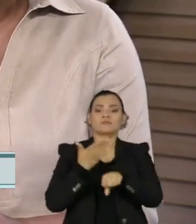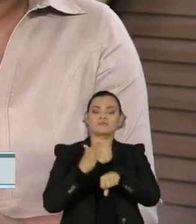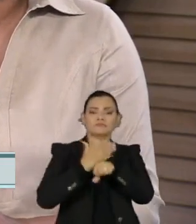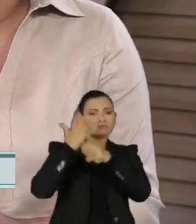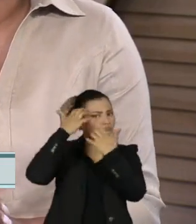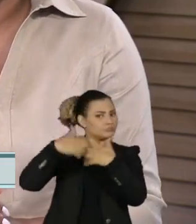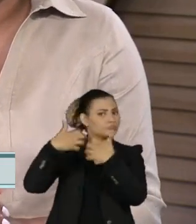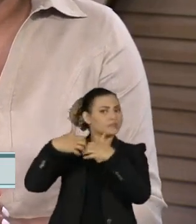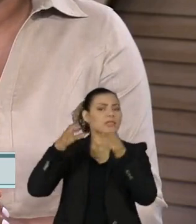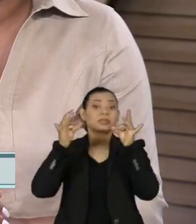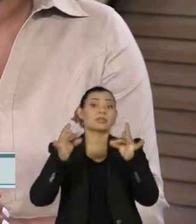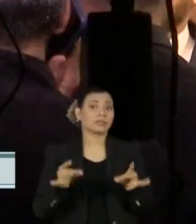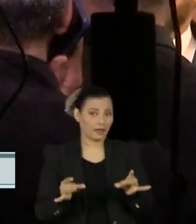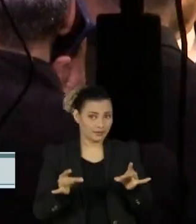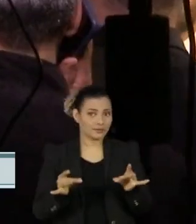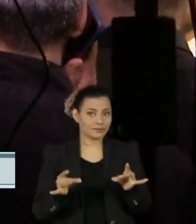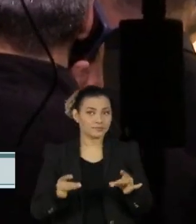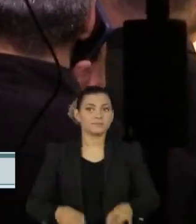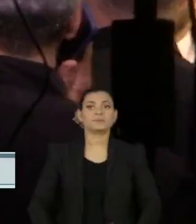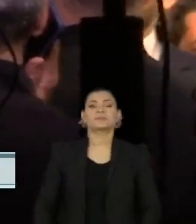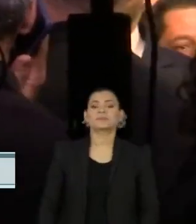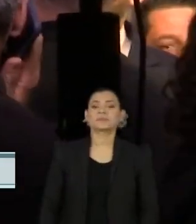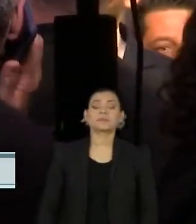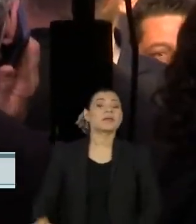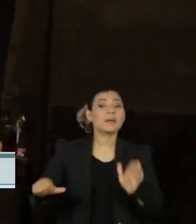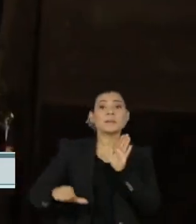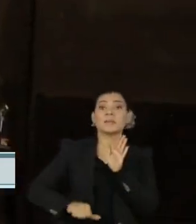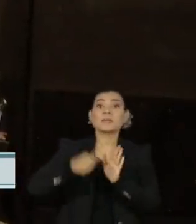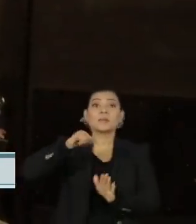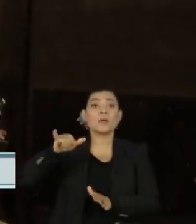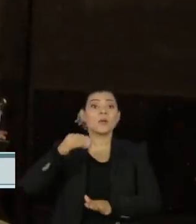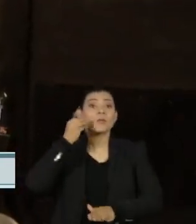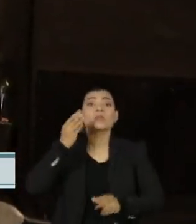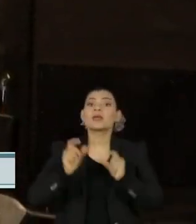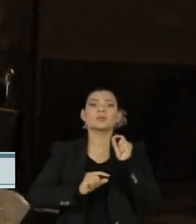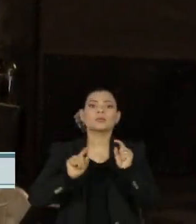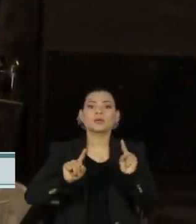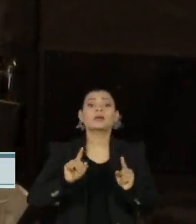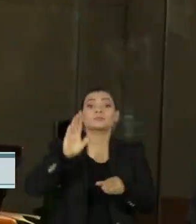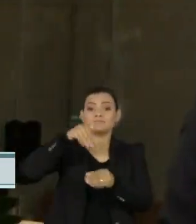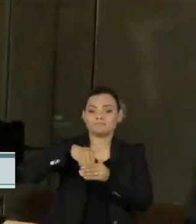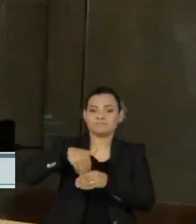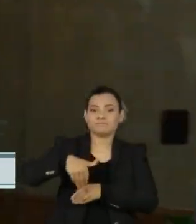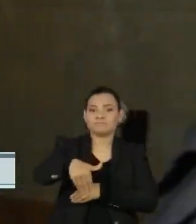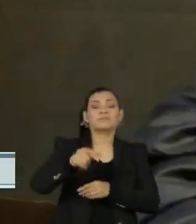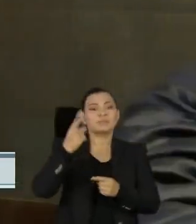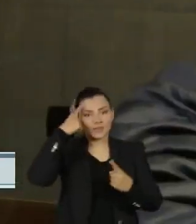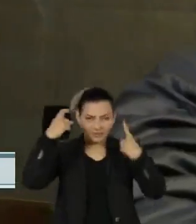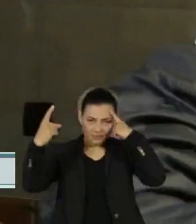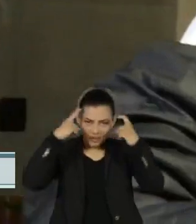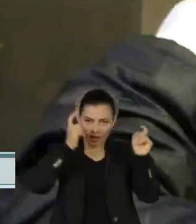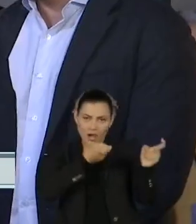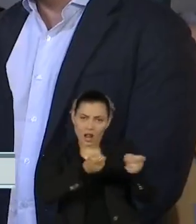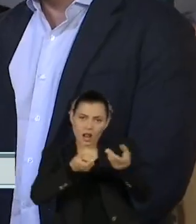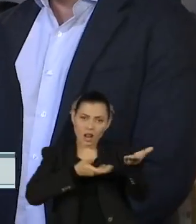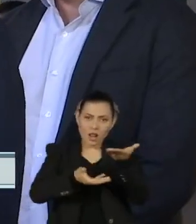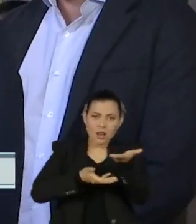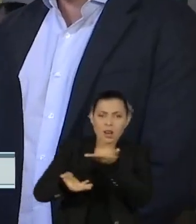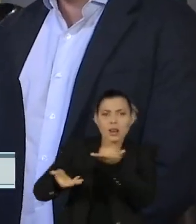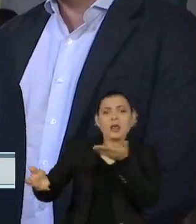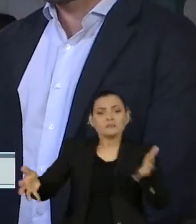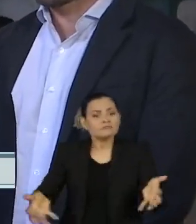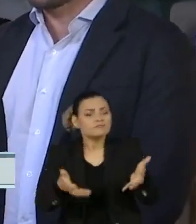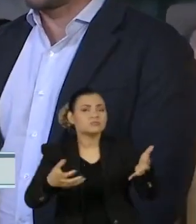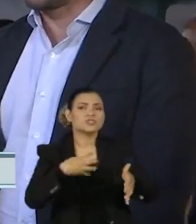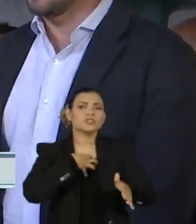pensar em todos os detalhes. Foi a primeira oportunidade desta eleição de comparar ideias, programas e estilos